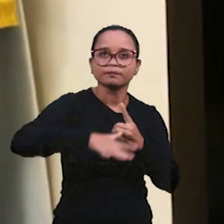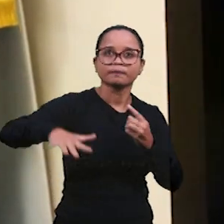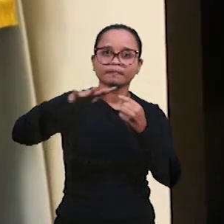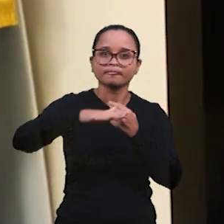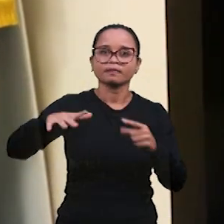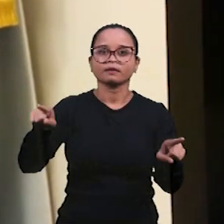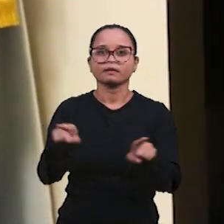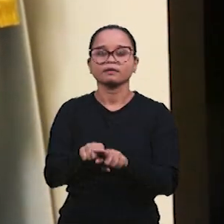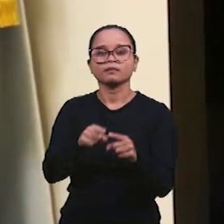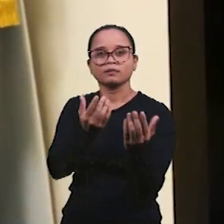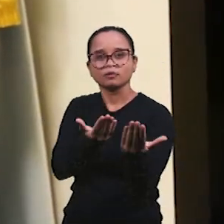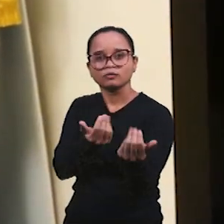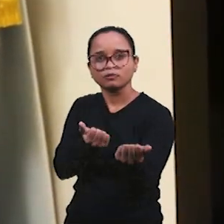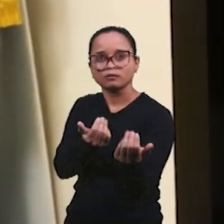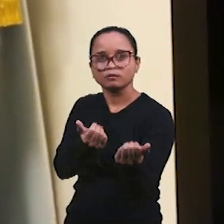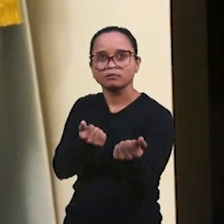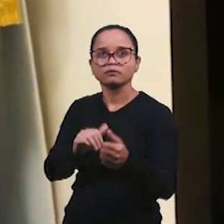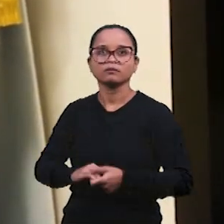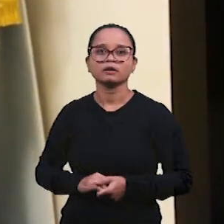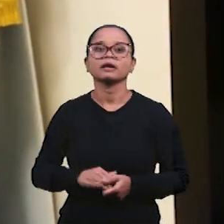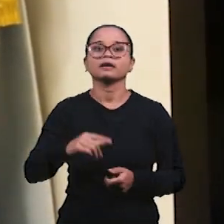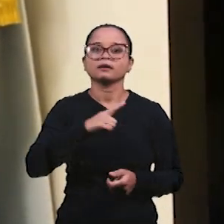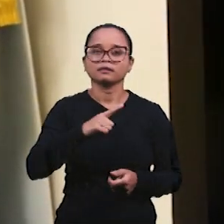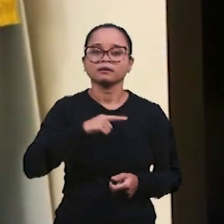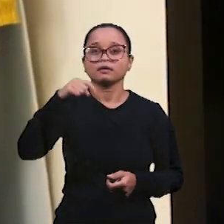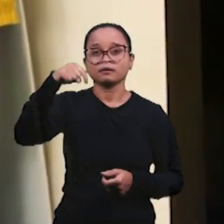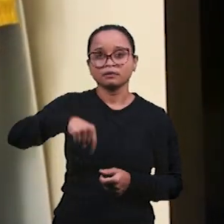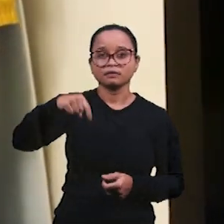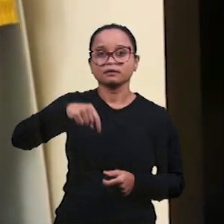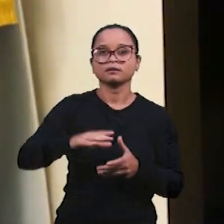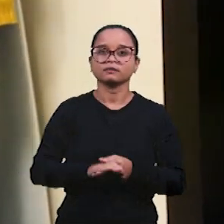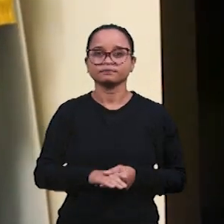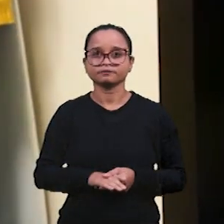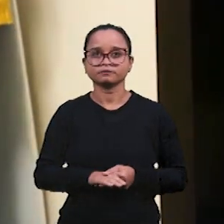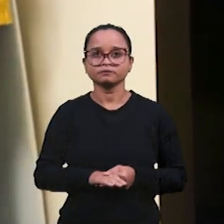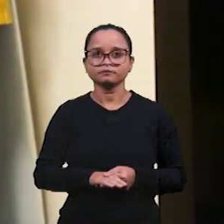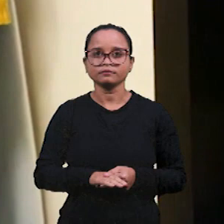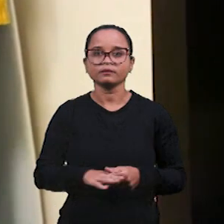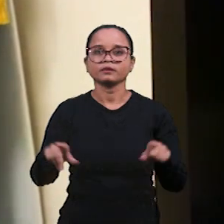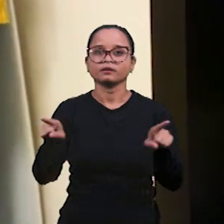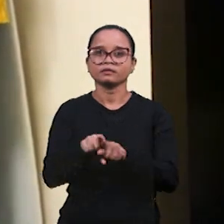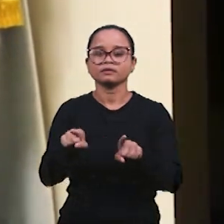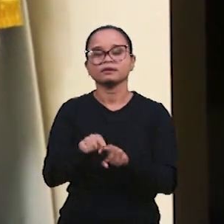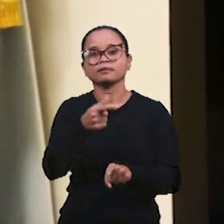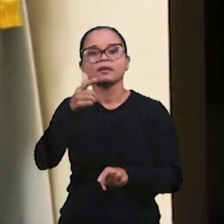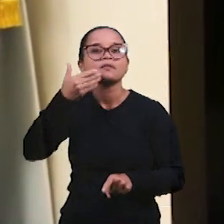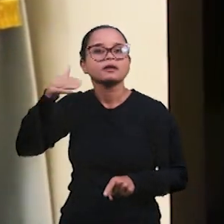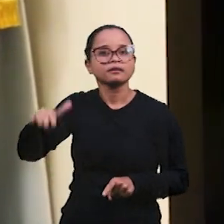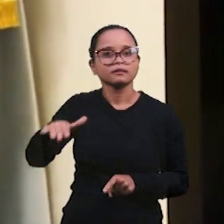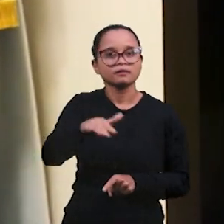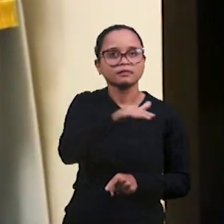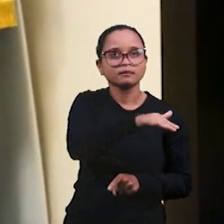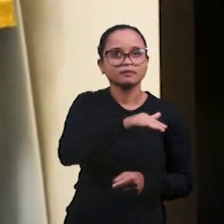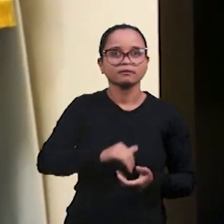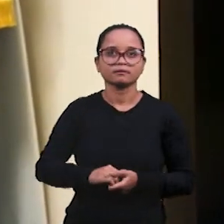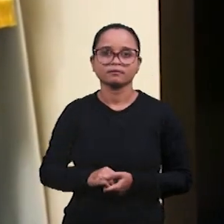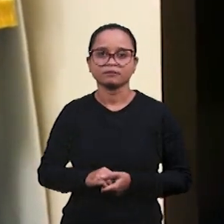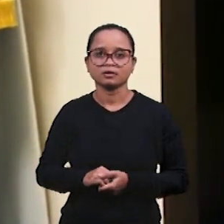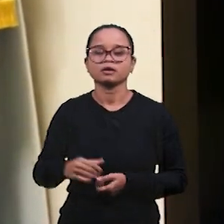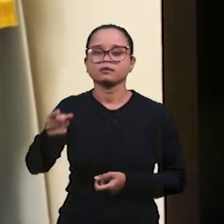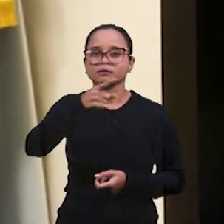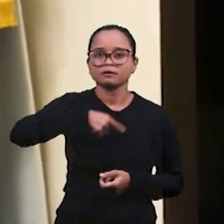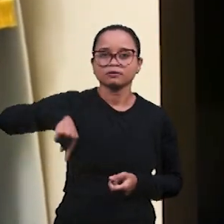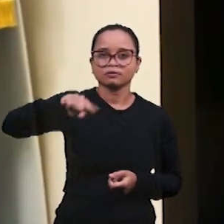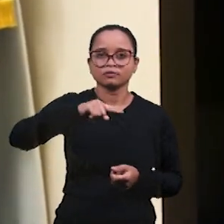os jovens que vêm aqui prestar o serviço militar obrigatório, quanto para as crianças, onde a gente procura passar a